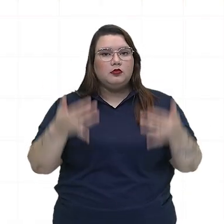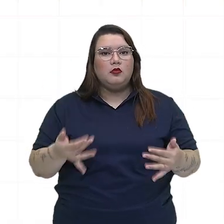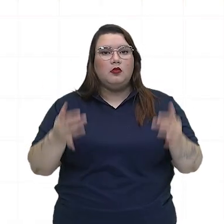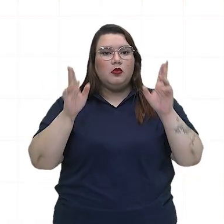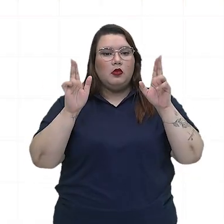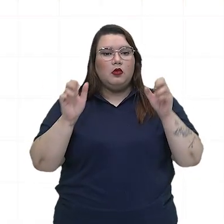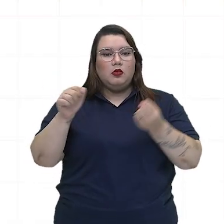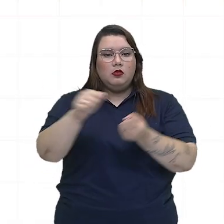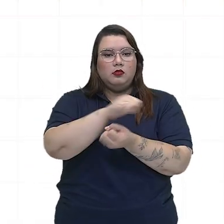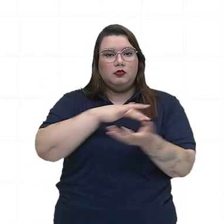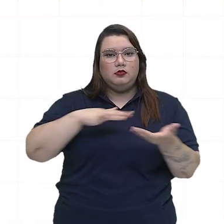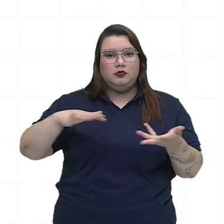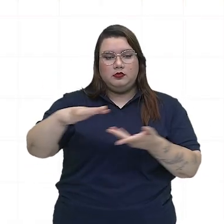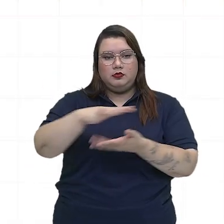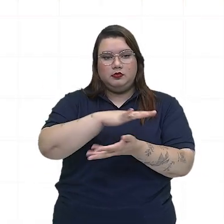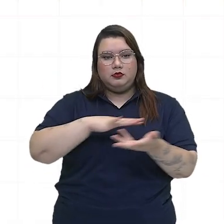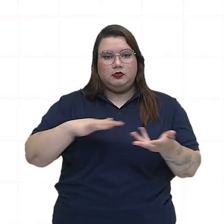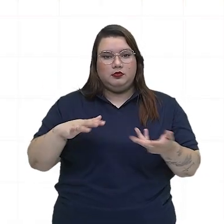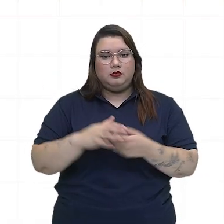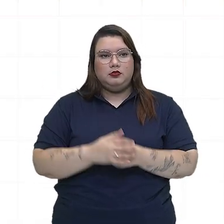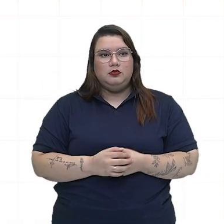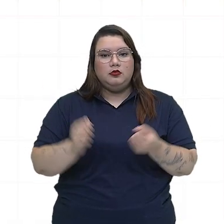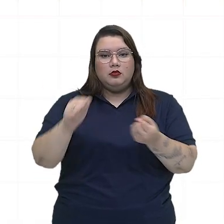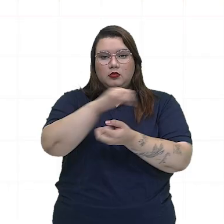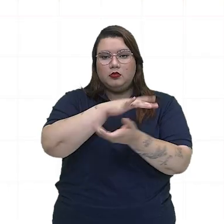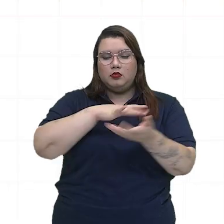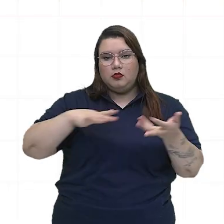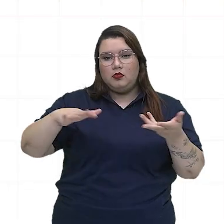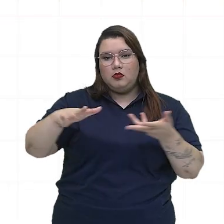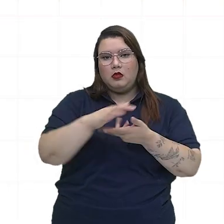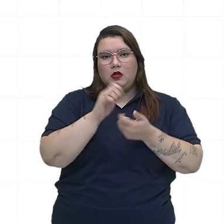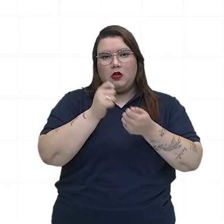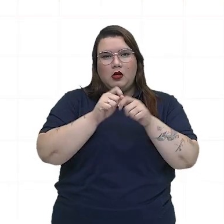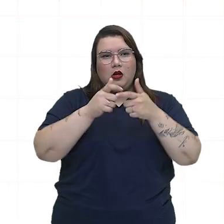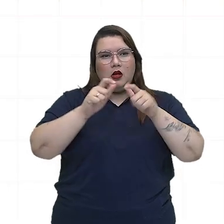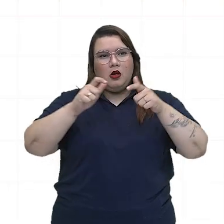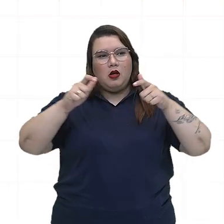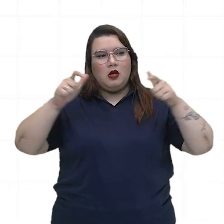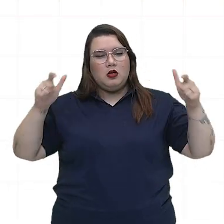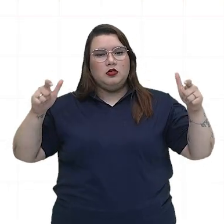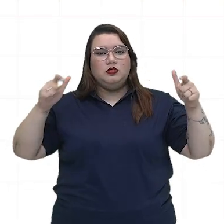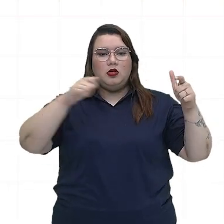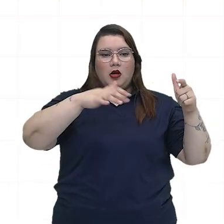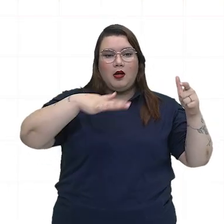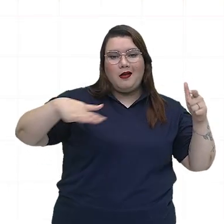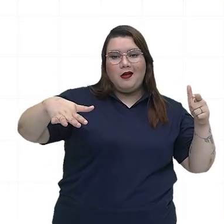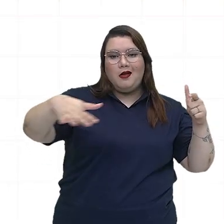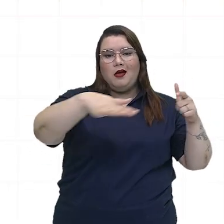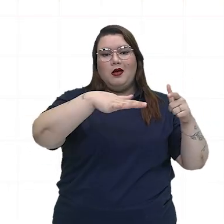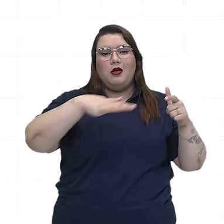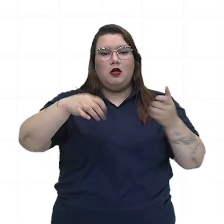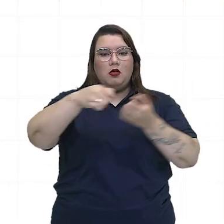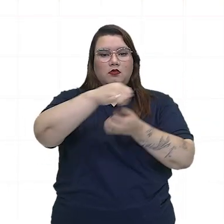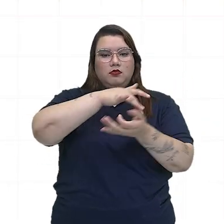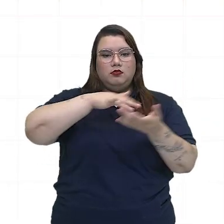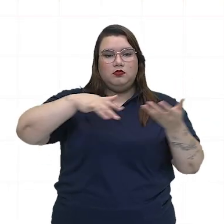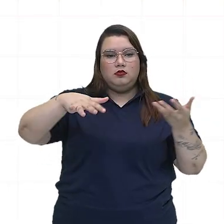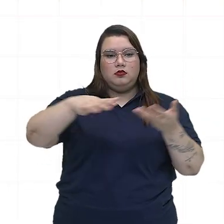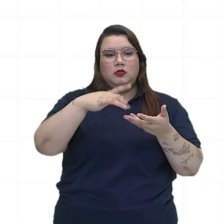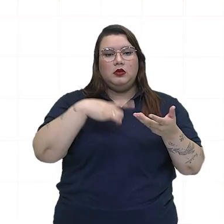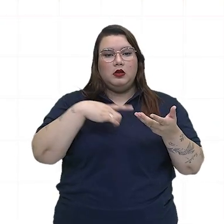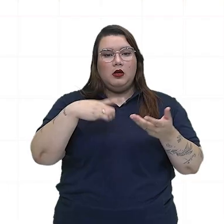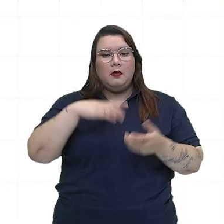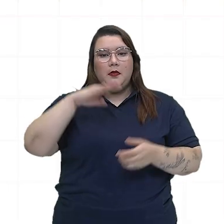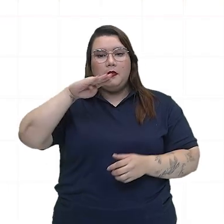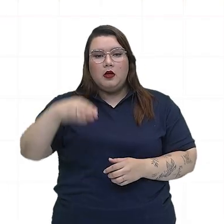as galáxias. As galáxias, elas são gigantescas estruturas cósmicas